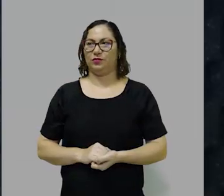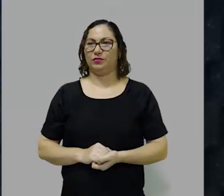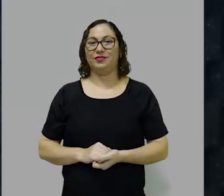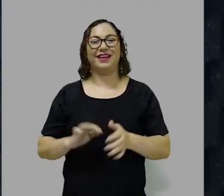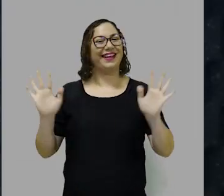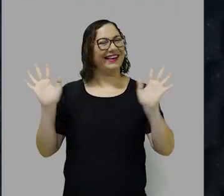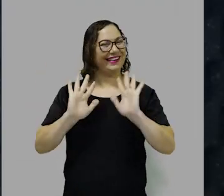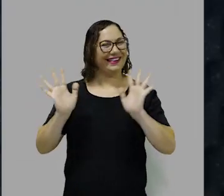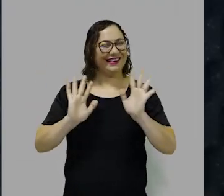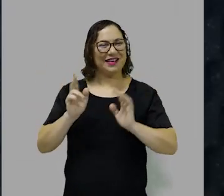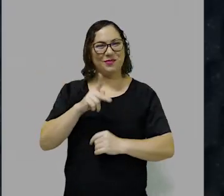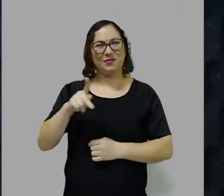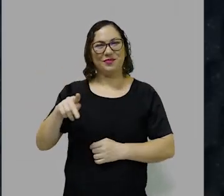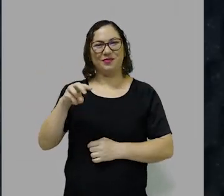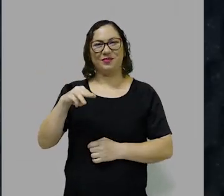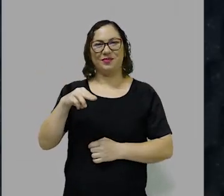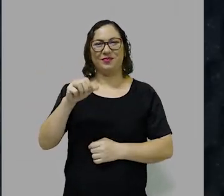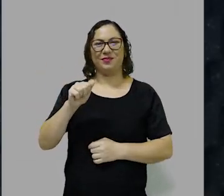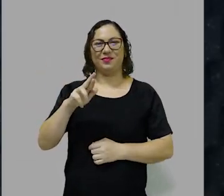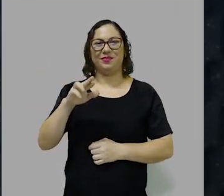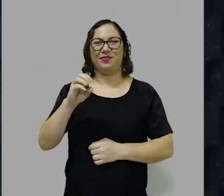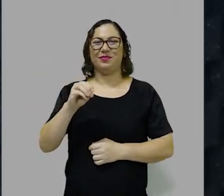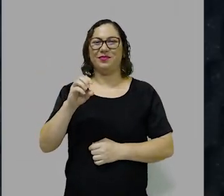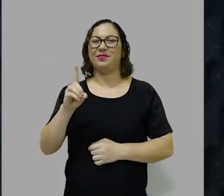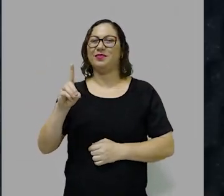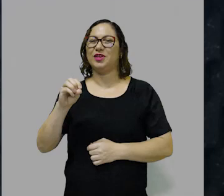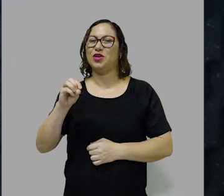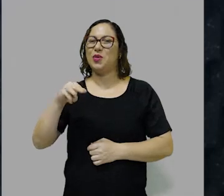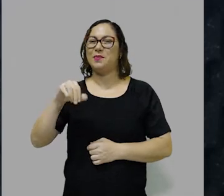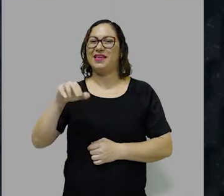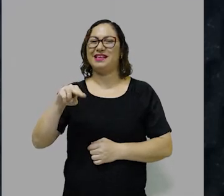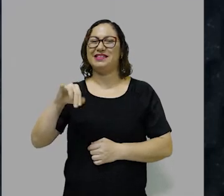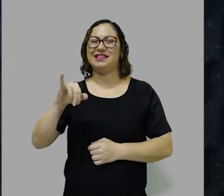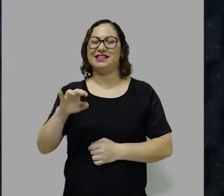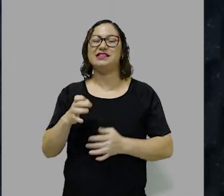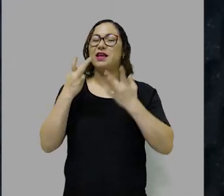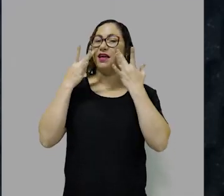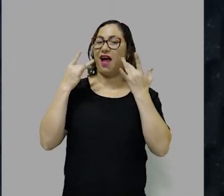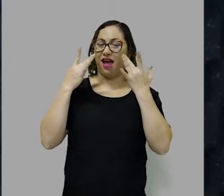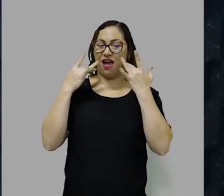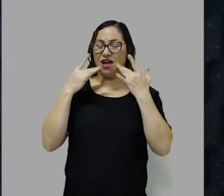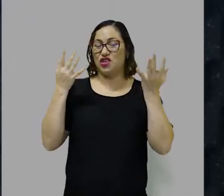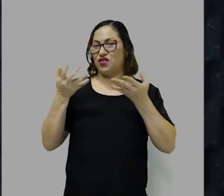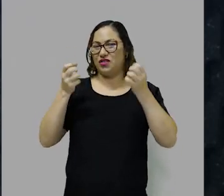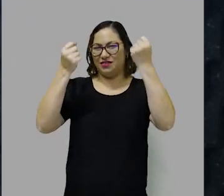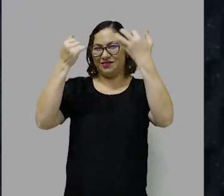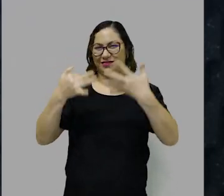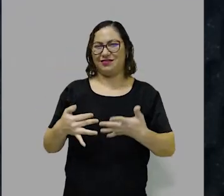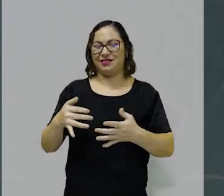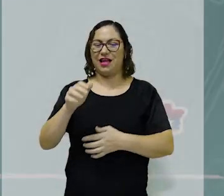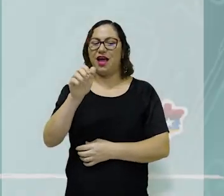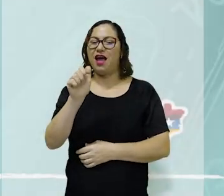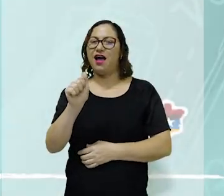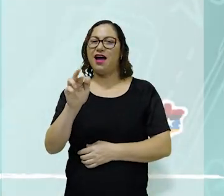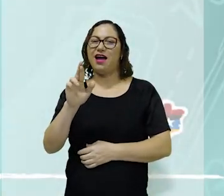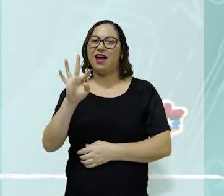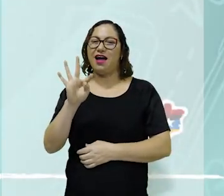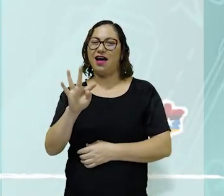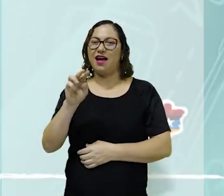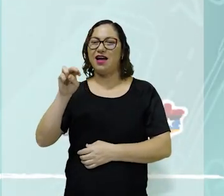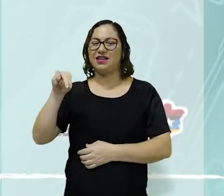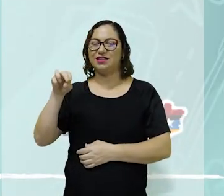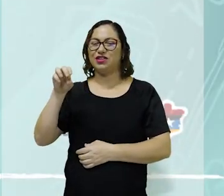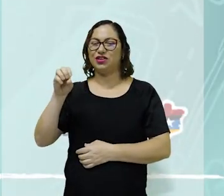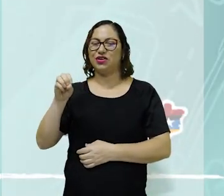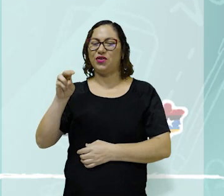Oi, gente, professor Marcos Dominici aqui, professor de arte, e hoje a gente vai falar sobre Art Nouveau. Eu vou repetir, porque alguém diz assim,